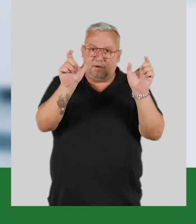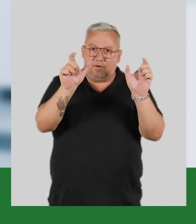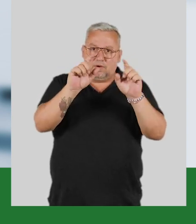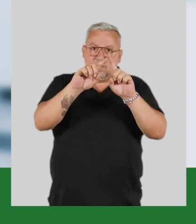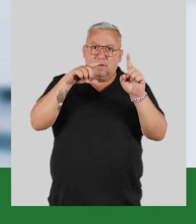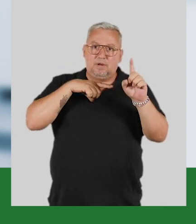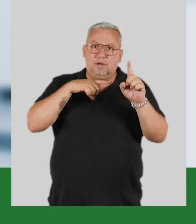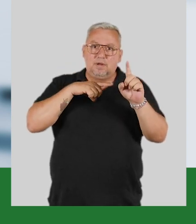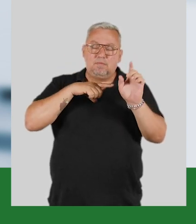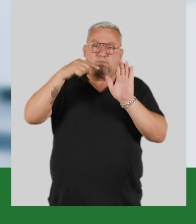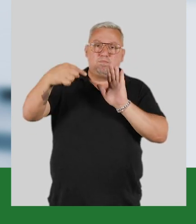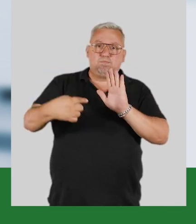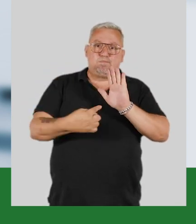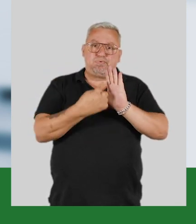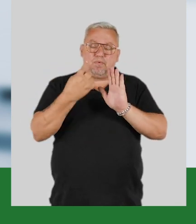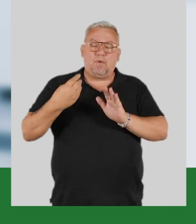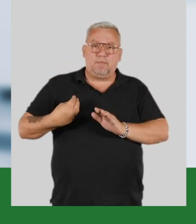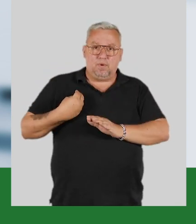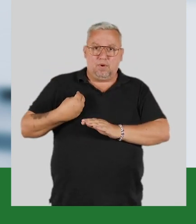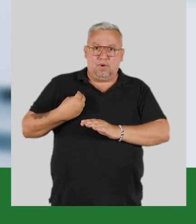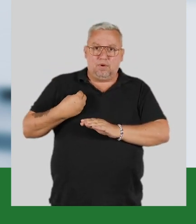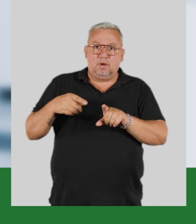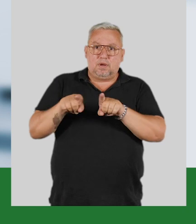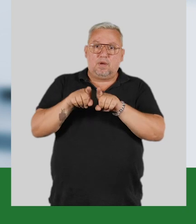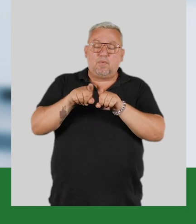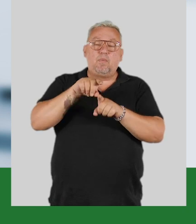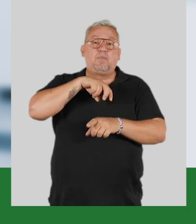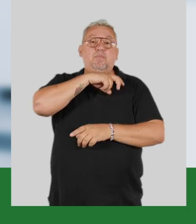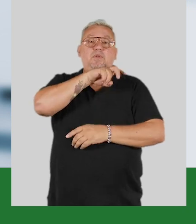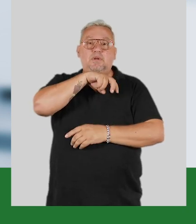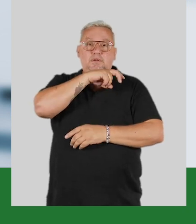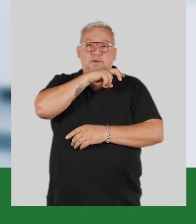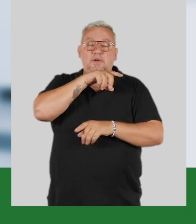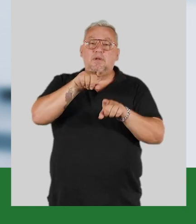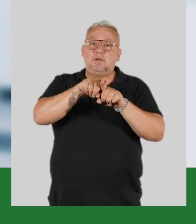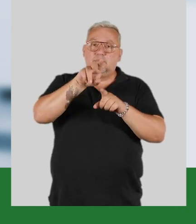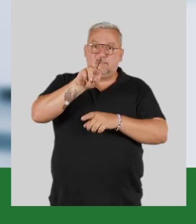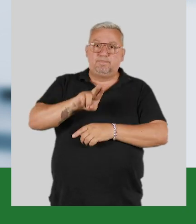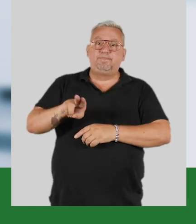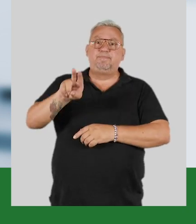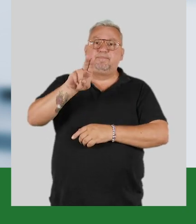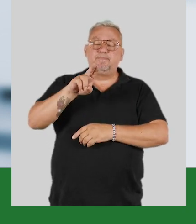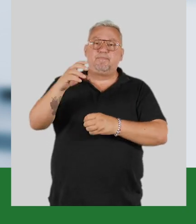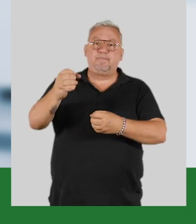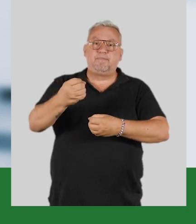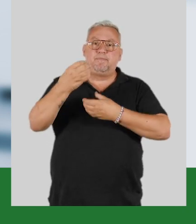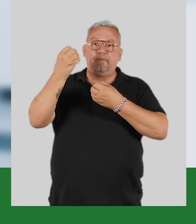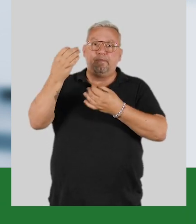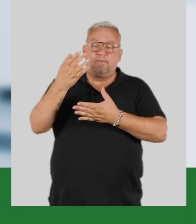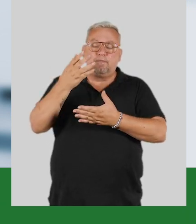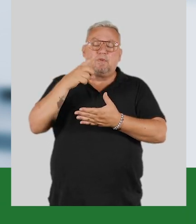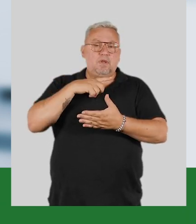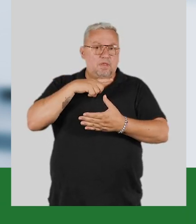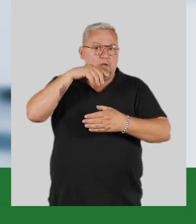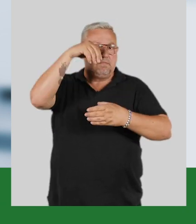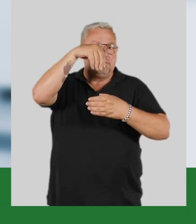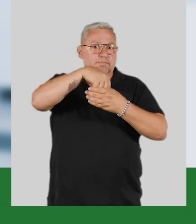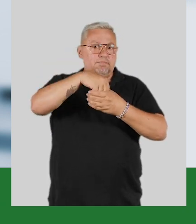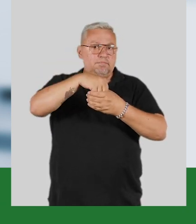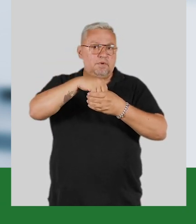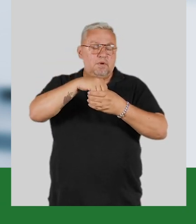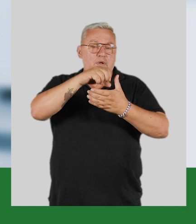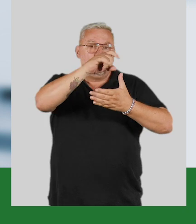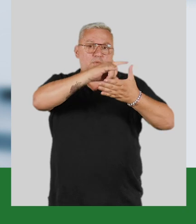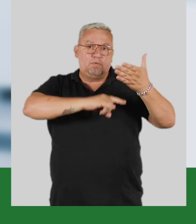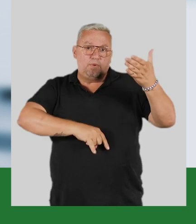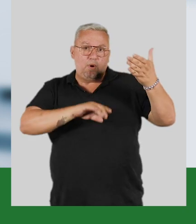um imunobiológico, a Coronavac do Butantan. E vou utilizar também informações contidas na bula